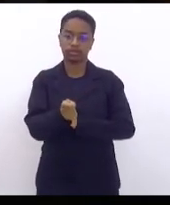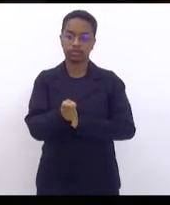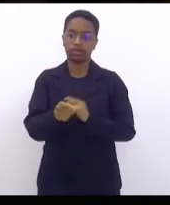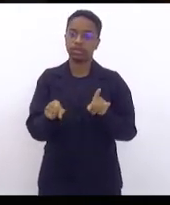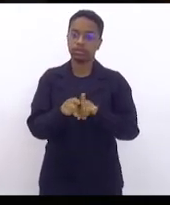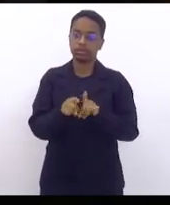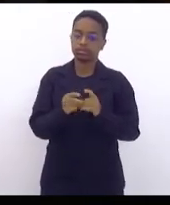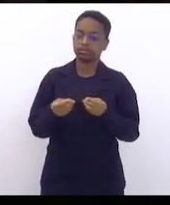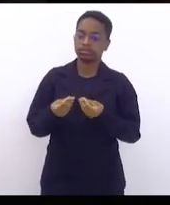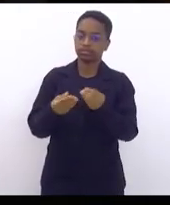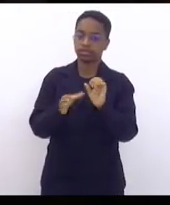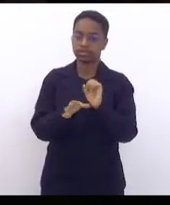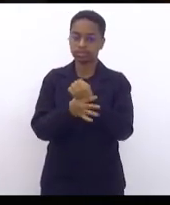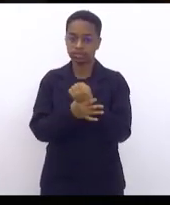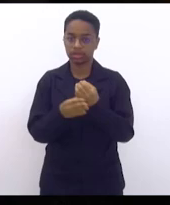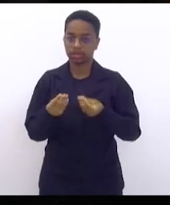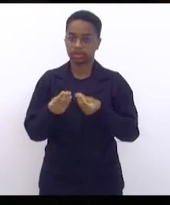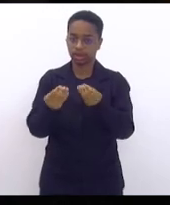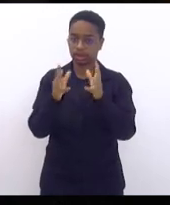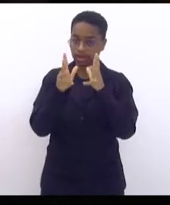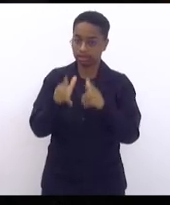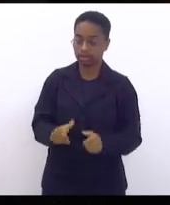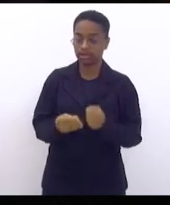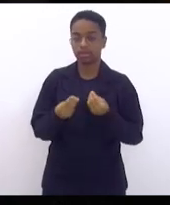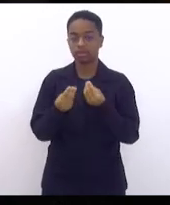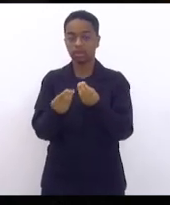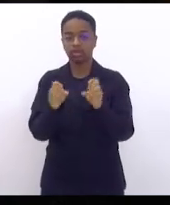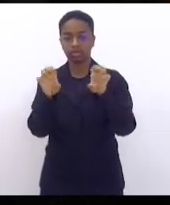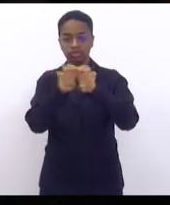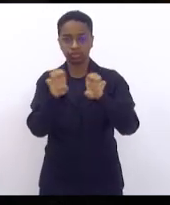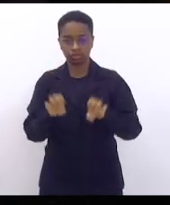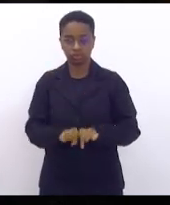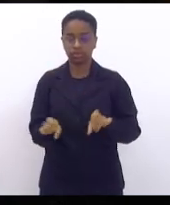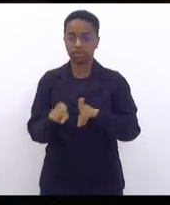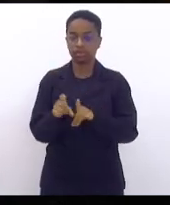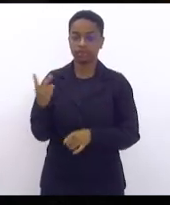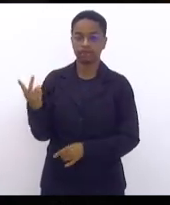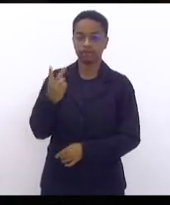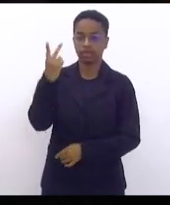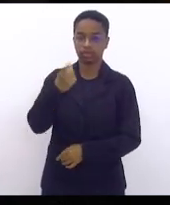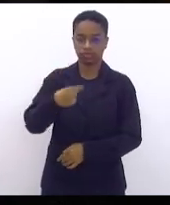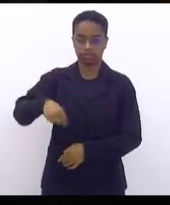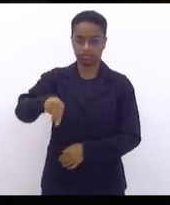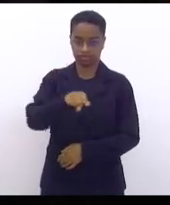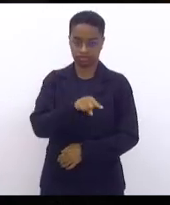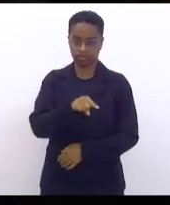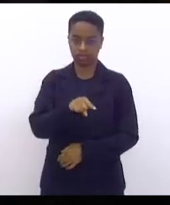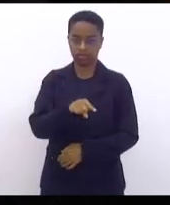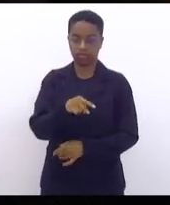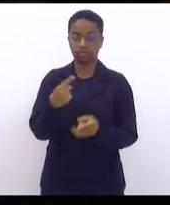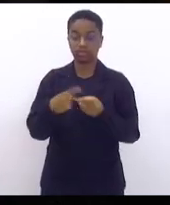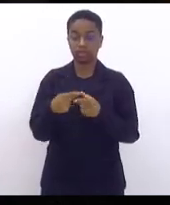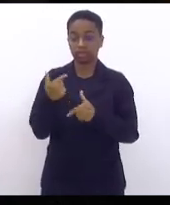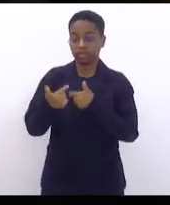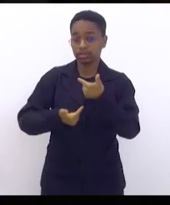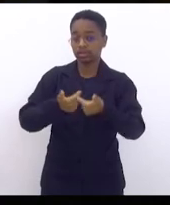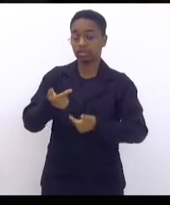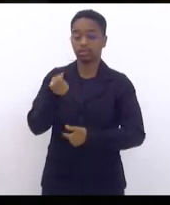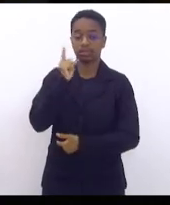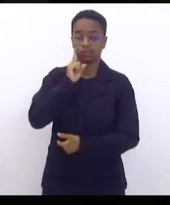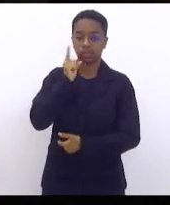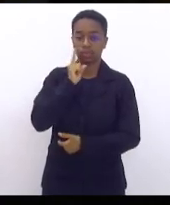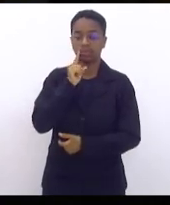dar segurança, dar limpeza, dar estrutura e valorizar vocês, que com o trabalho do dia a dia,